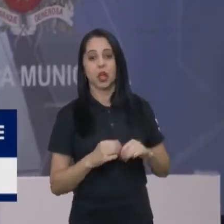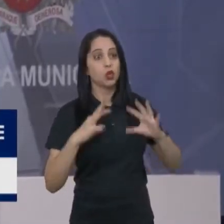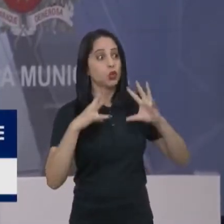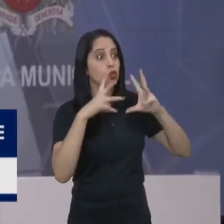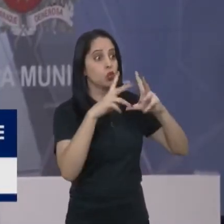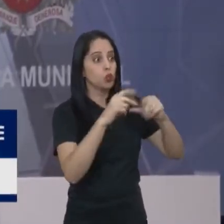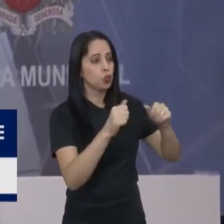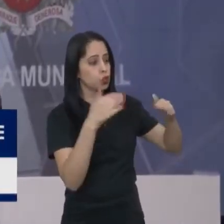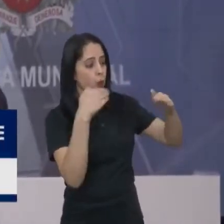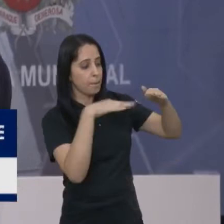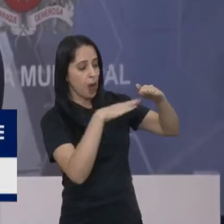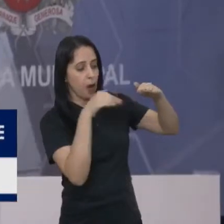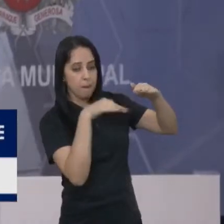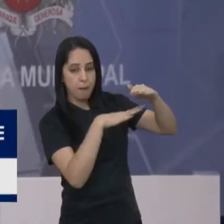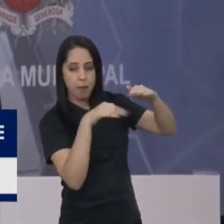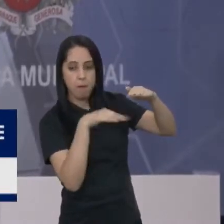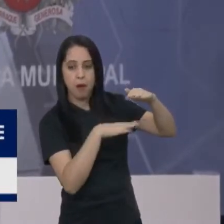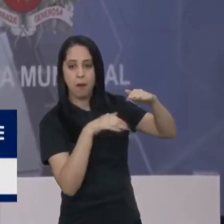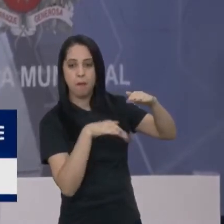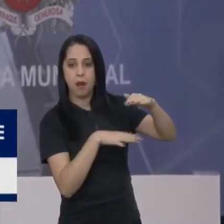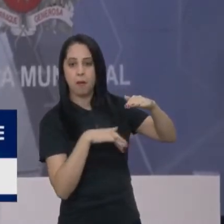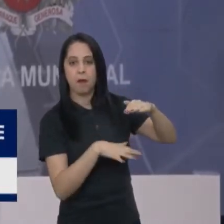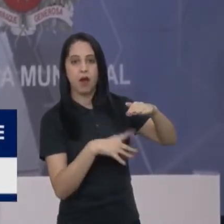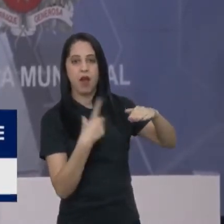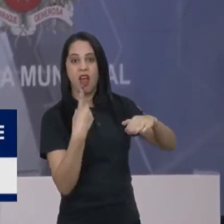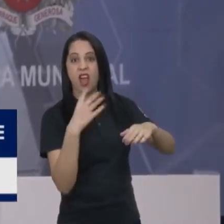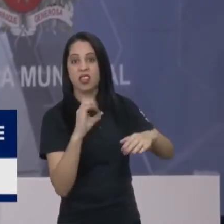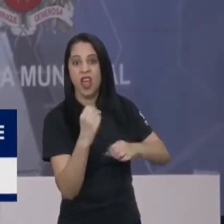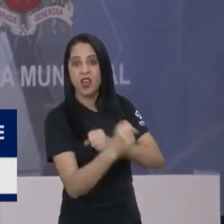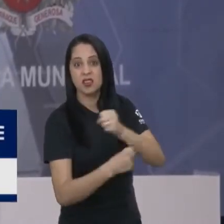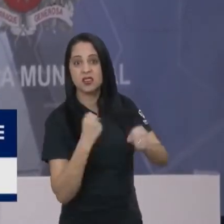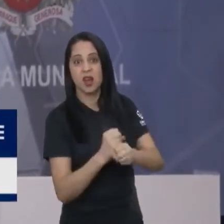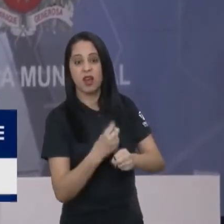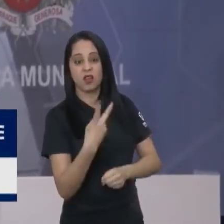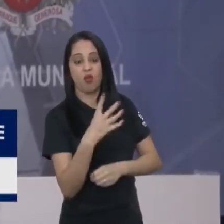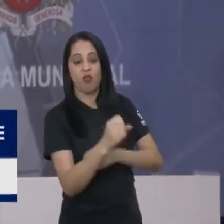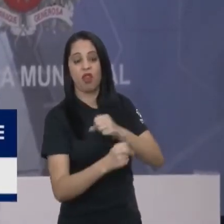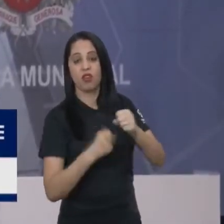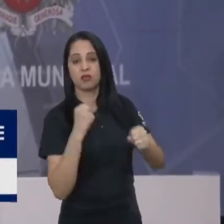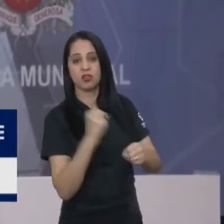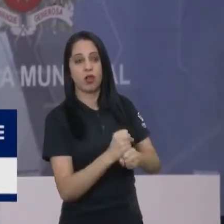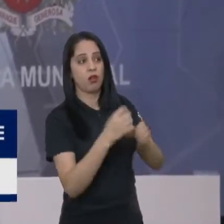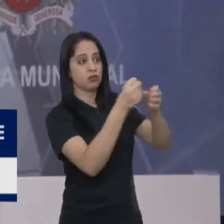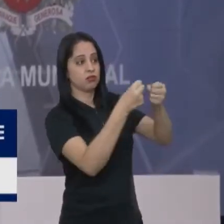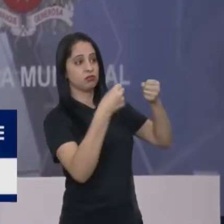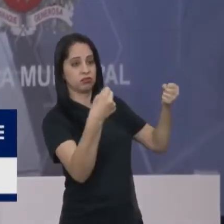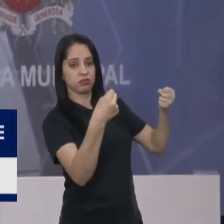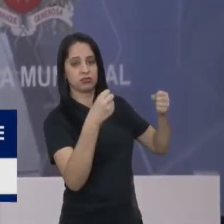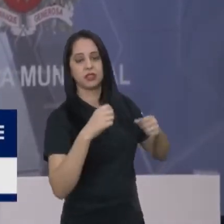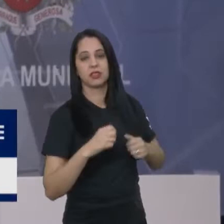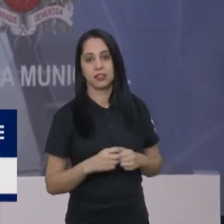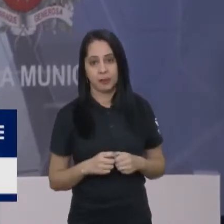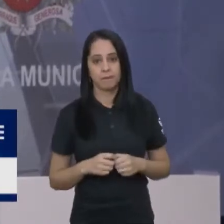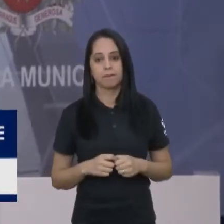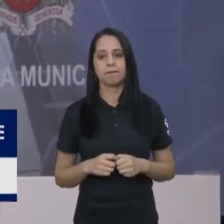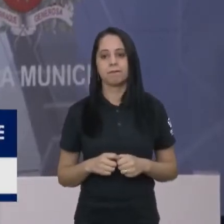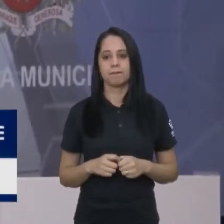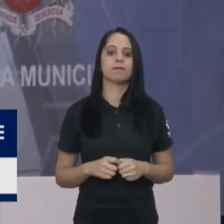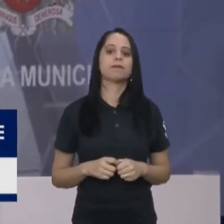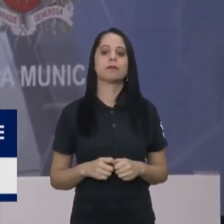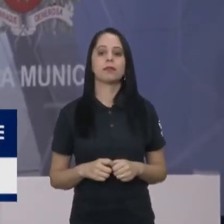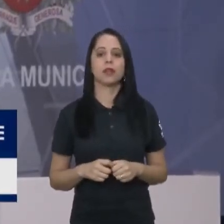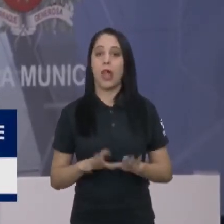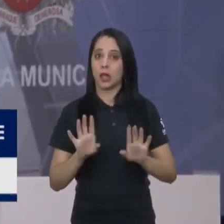tudo guardado, pareceres que ele tinha dado há 10, 20 anos atrás, pareceres importantes, né? Acho que orgulho do trabalho, mas também acho que um